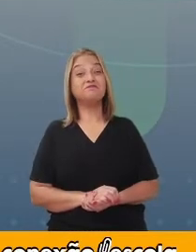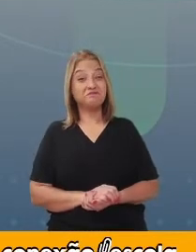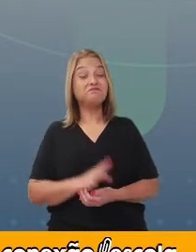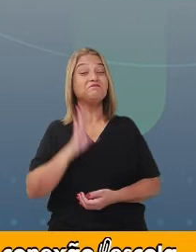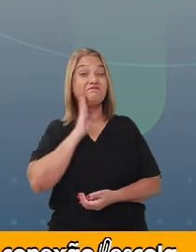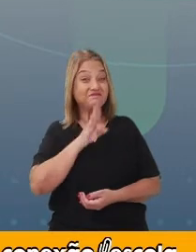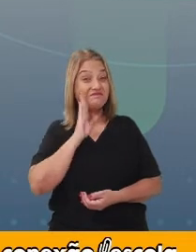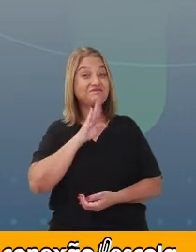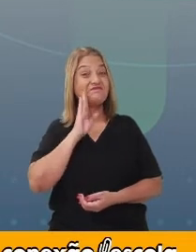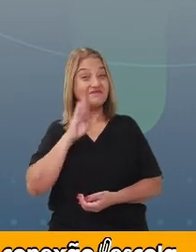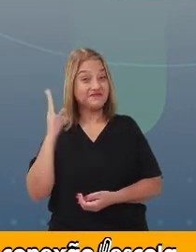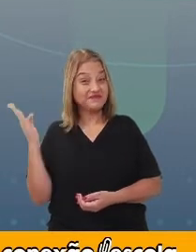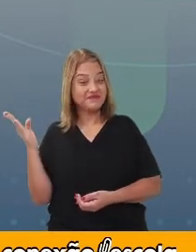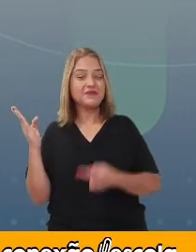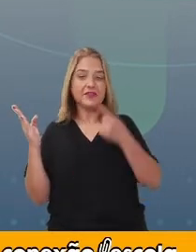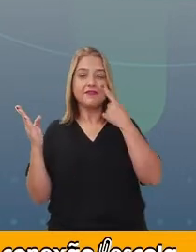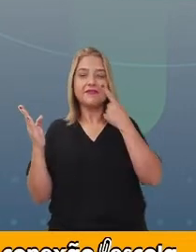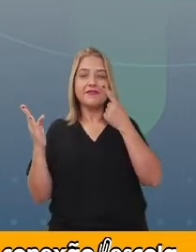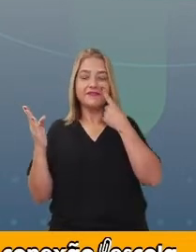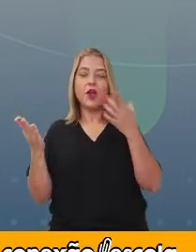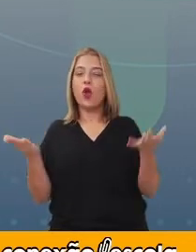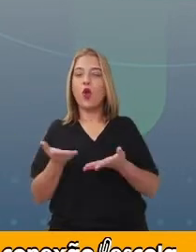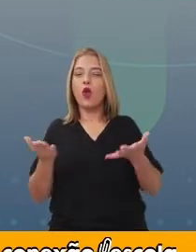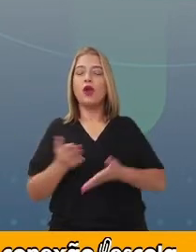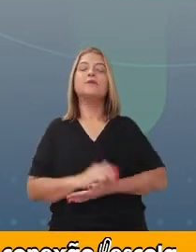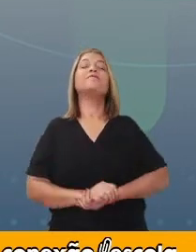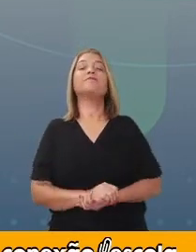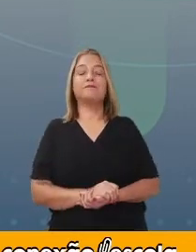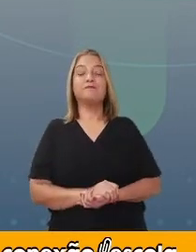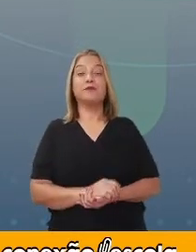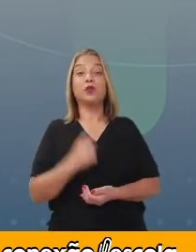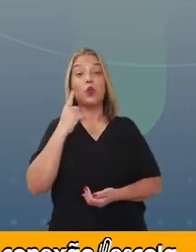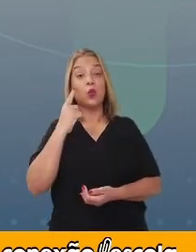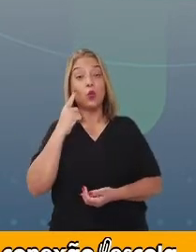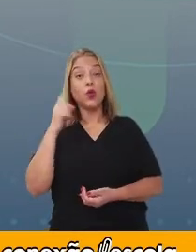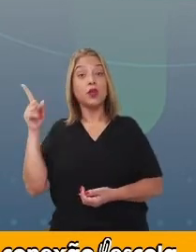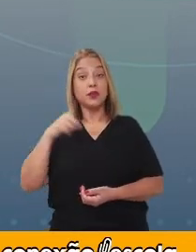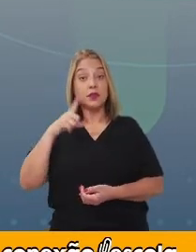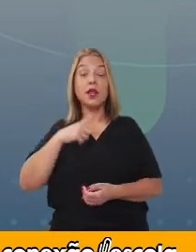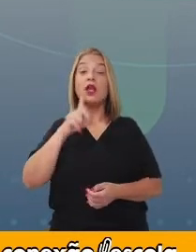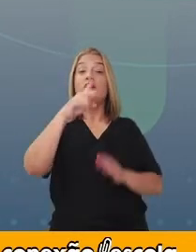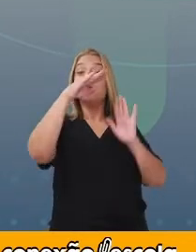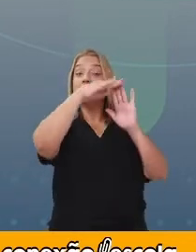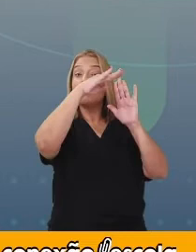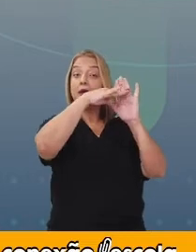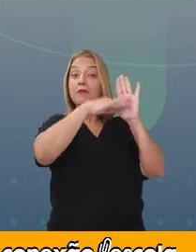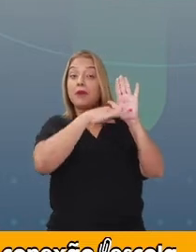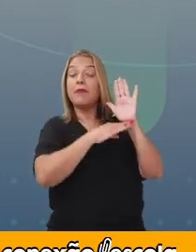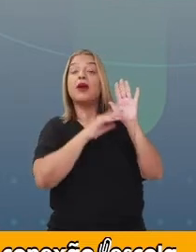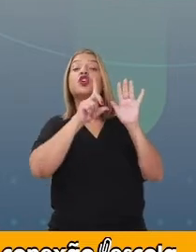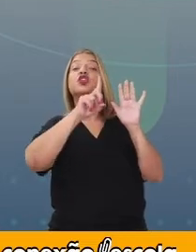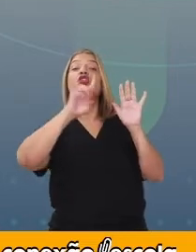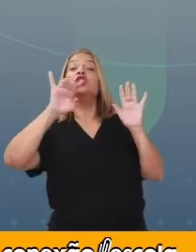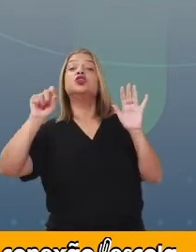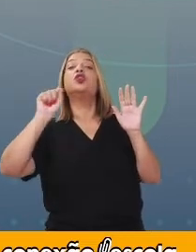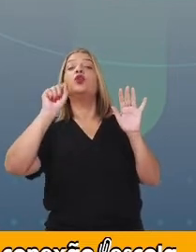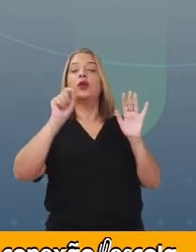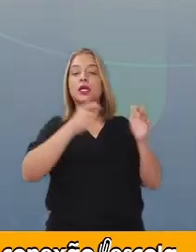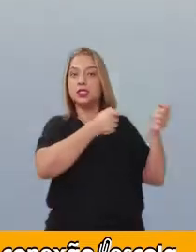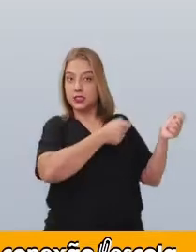Legal, não é mesmo? Vamos revisar? Olha, aqui nós temos os dias que compõem